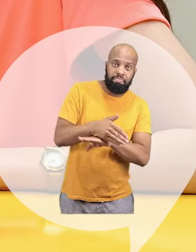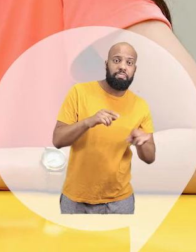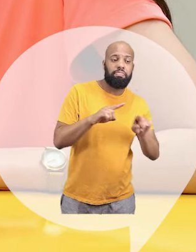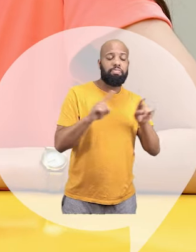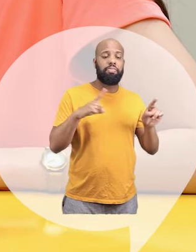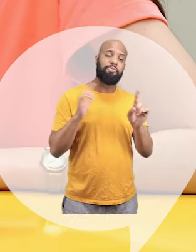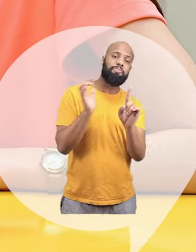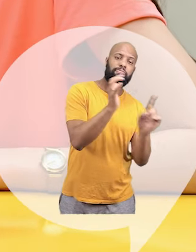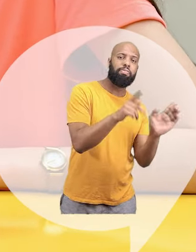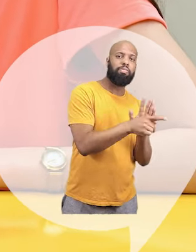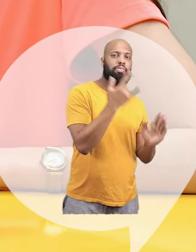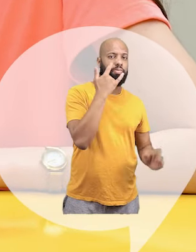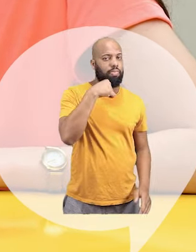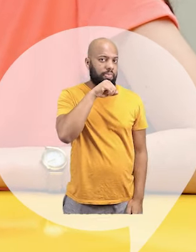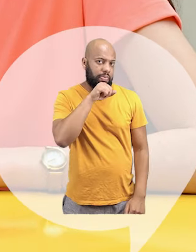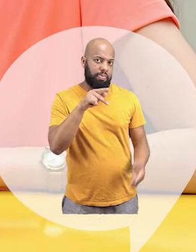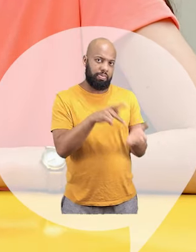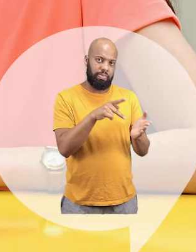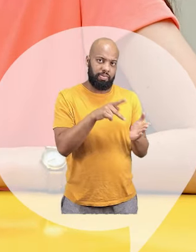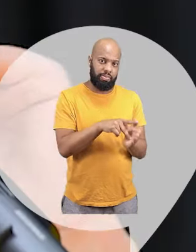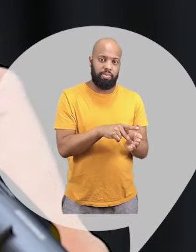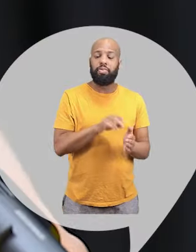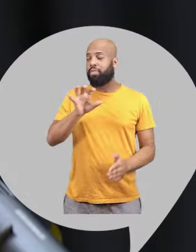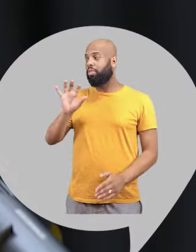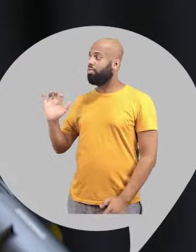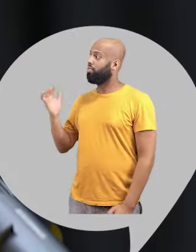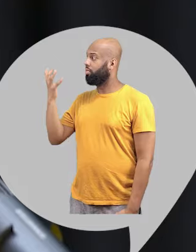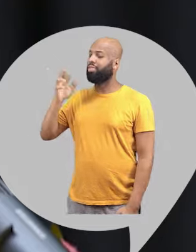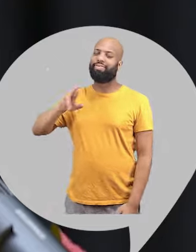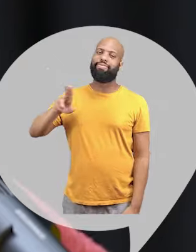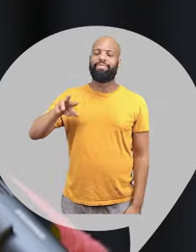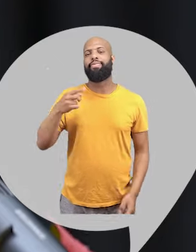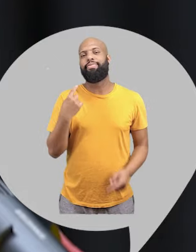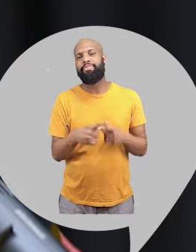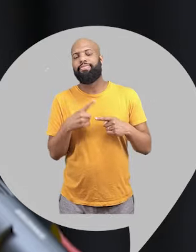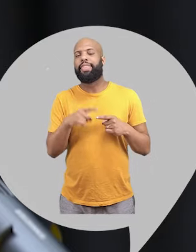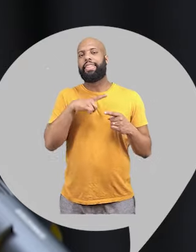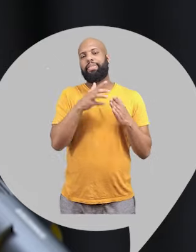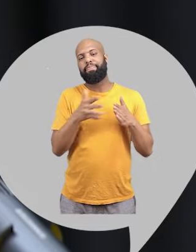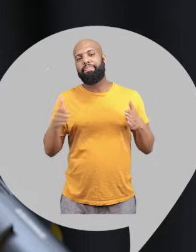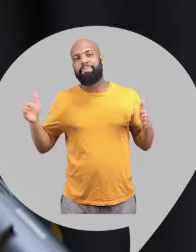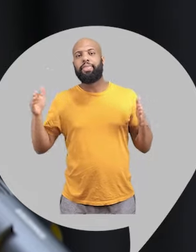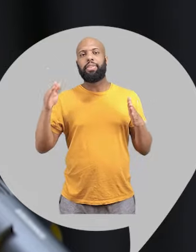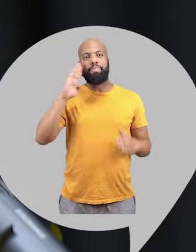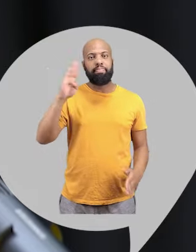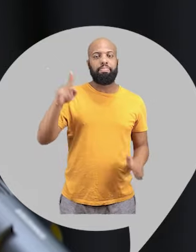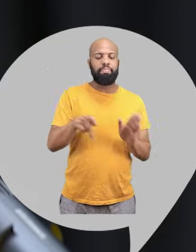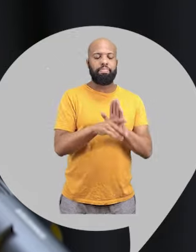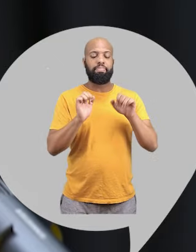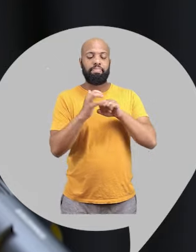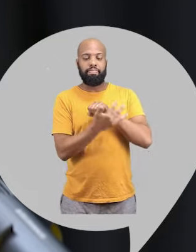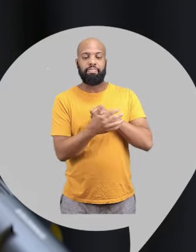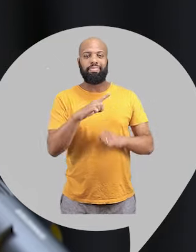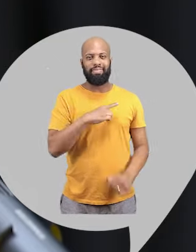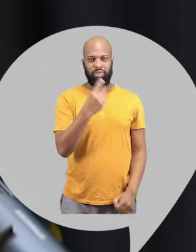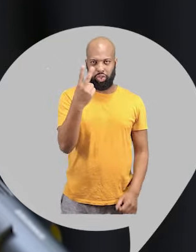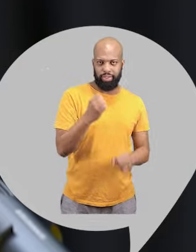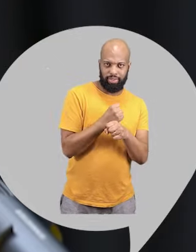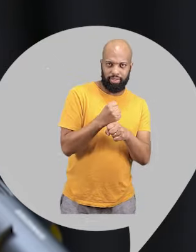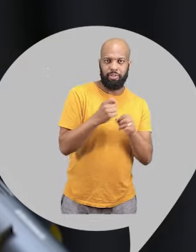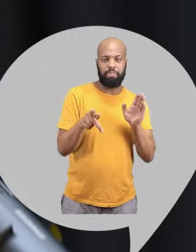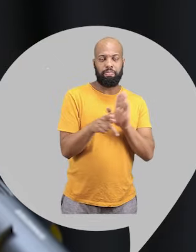vem muito na influência dos Pais mesmo né isso acontece não vou dizer que assim eu durante principalmente a pandemia né eu fiz